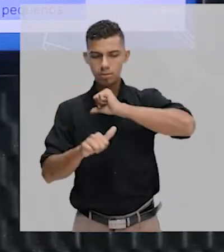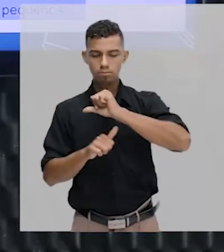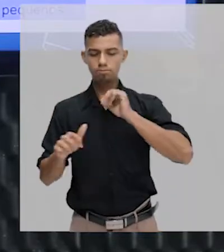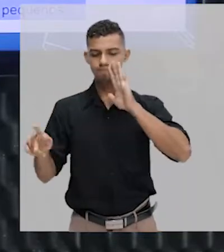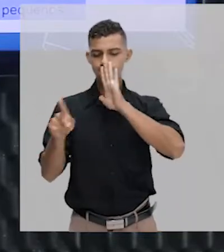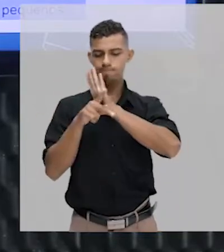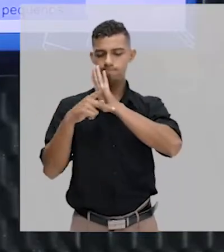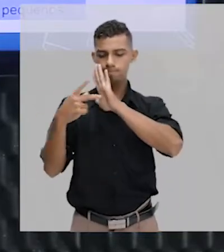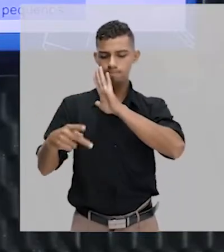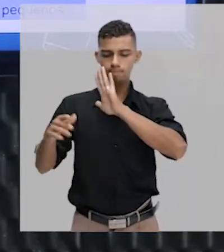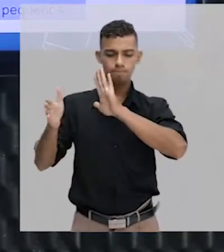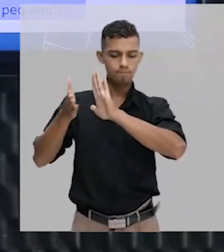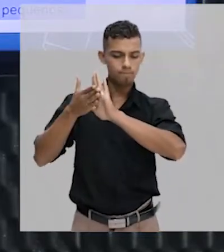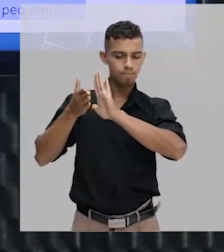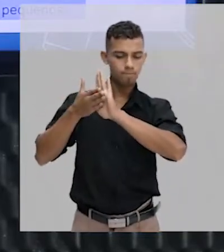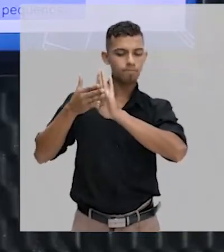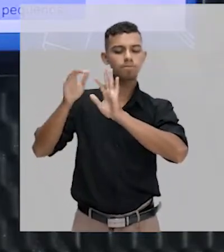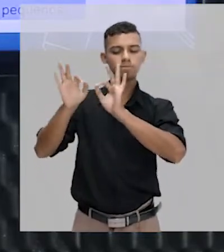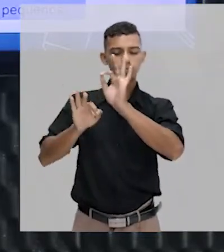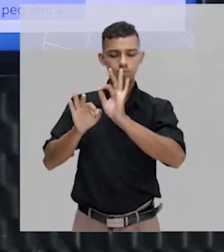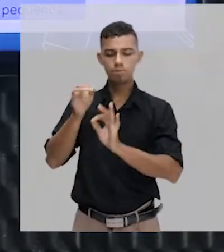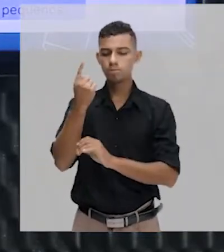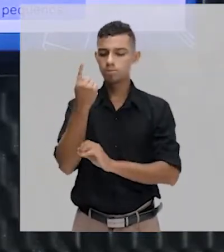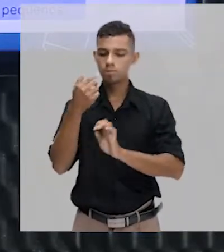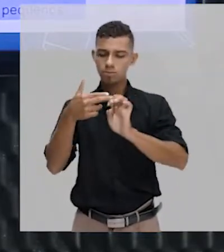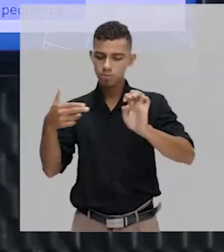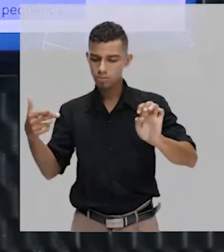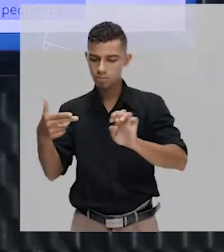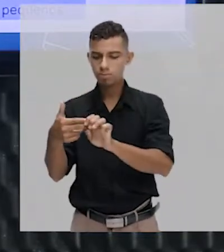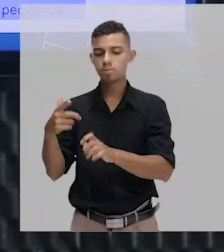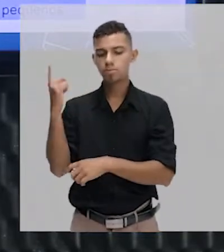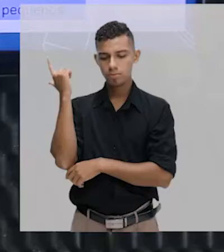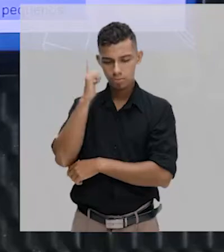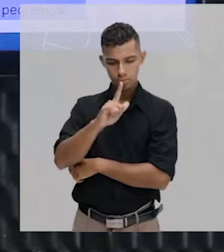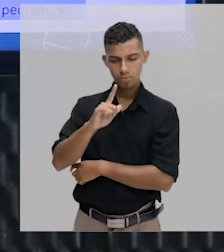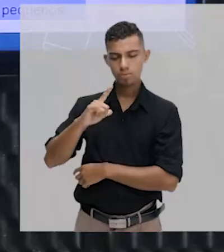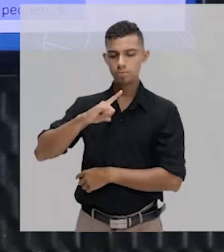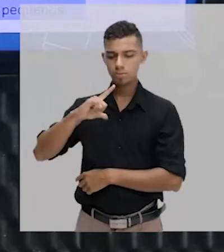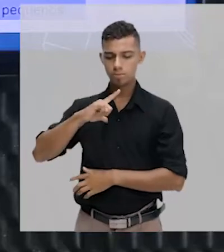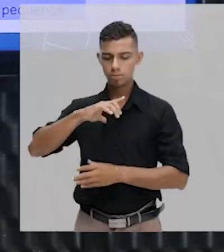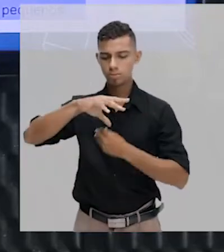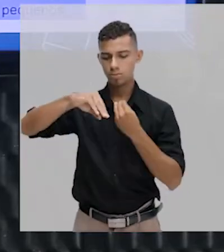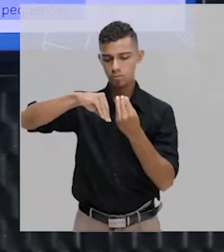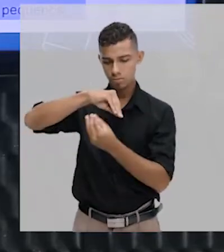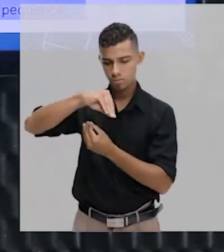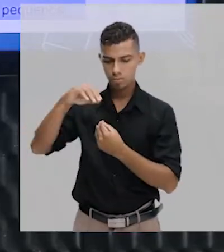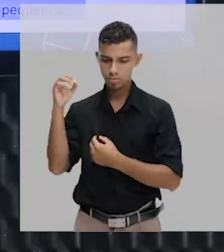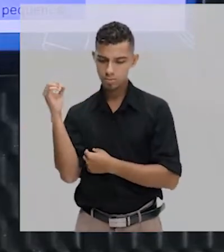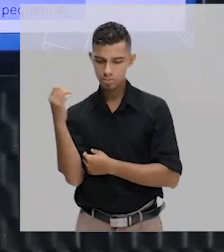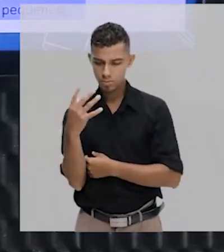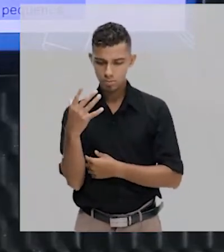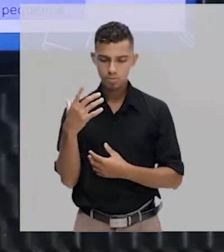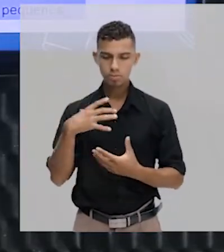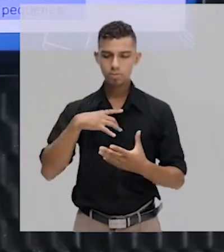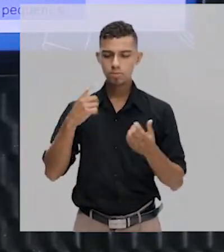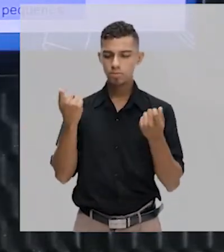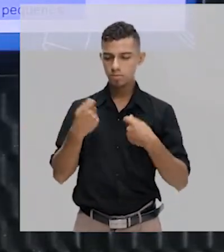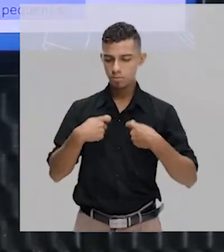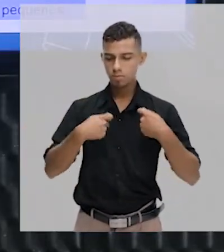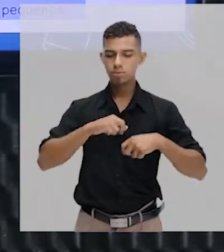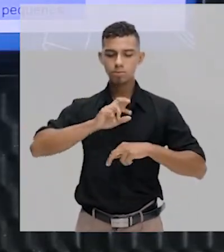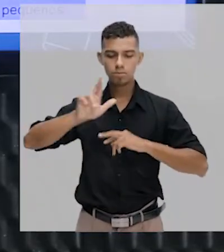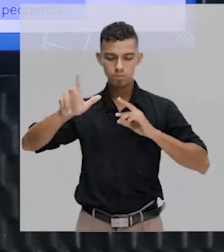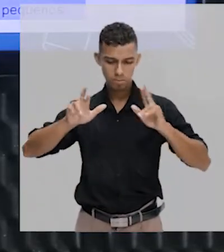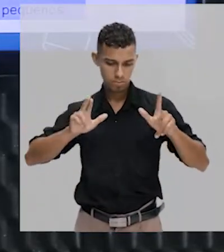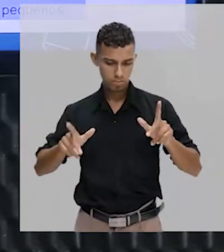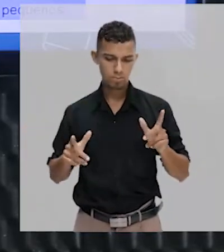proporção de um dos elementos, nós vamos obter uma nova substância, uma substância diferente.